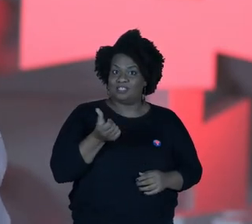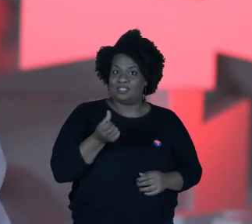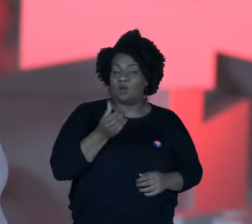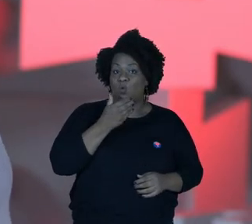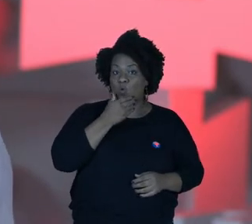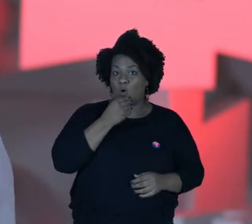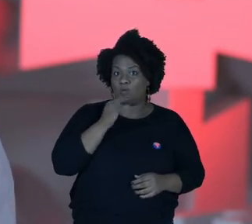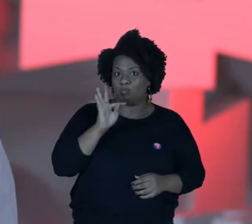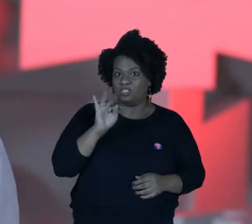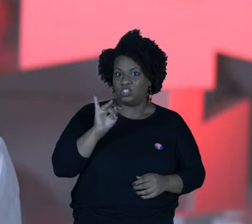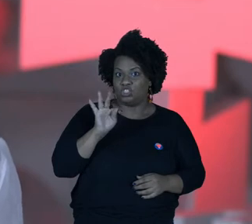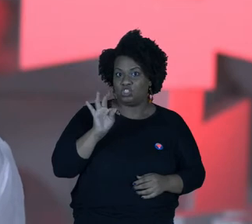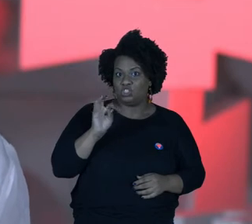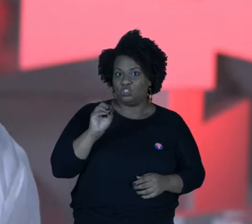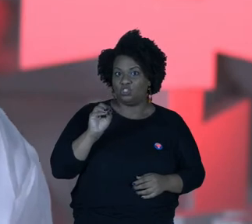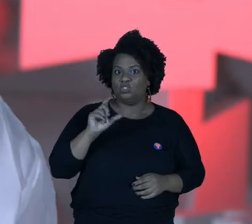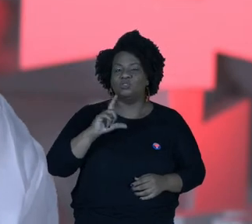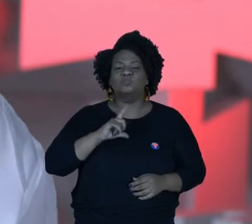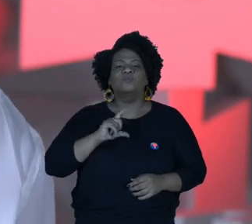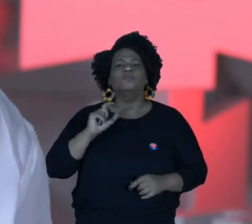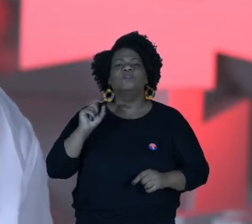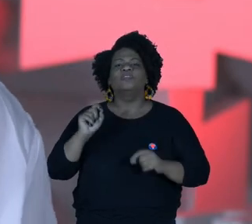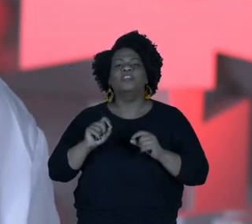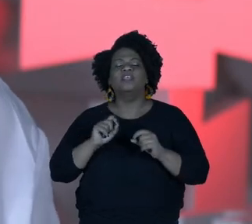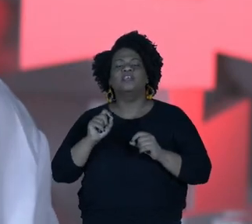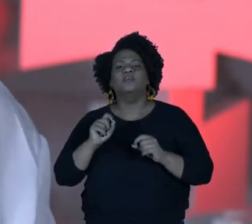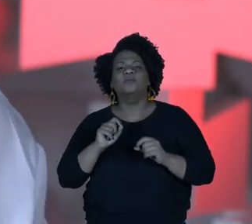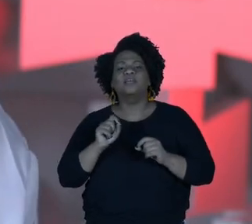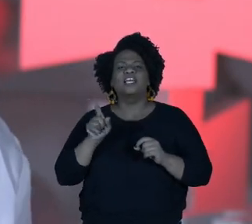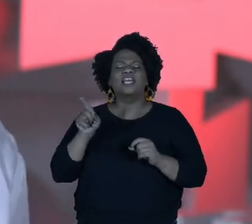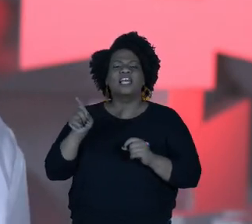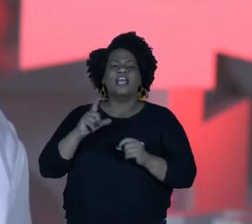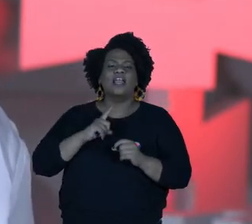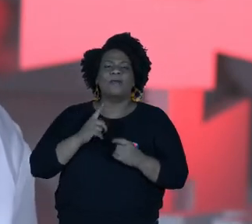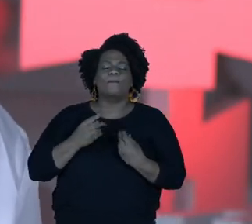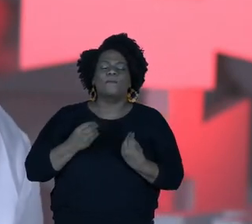Tintoretto seria um maneirista. O maneirista não é muito